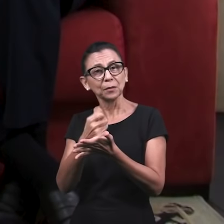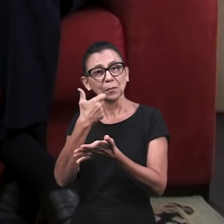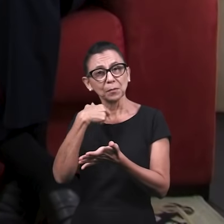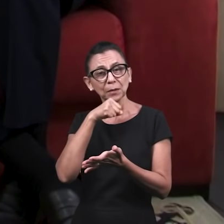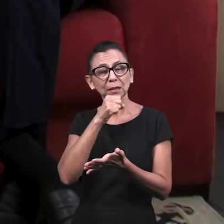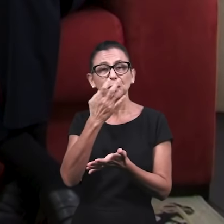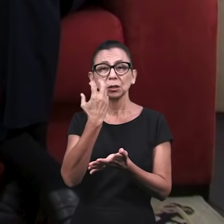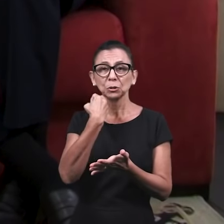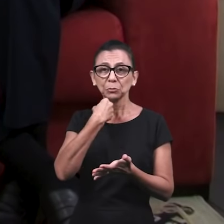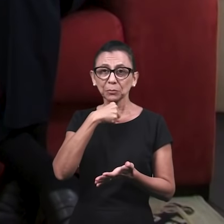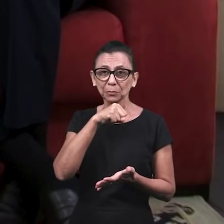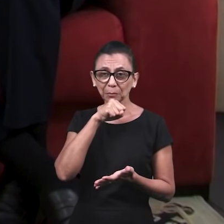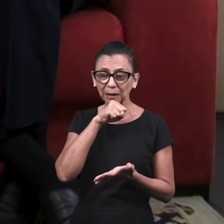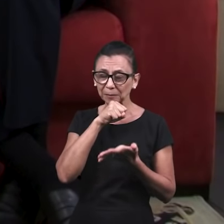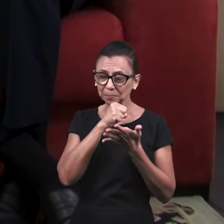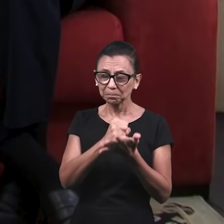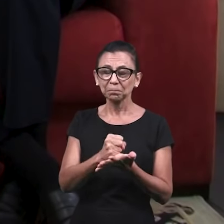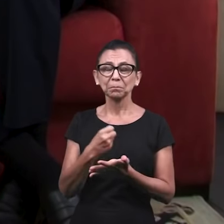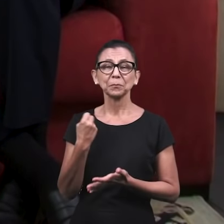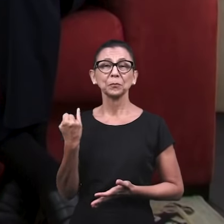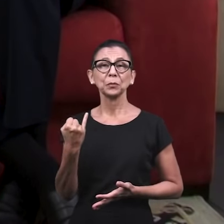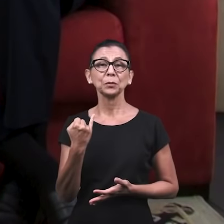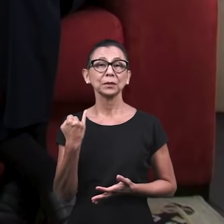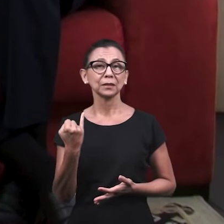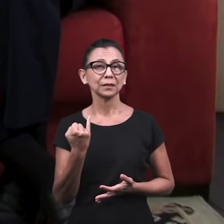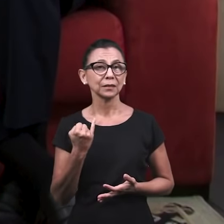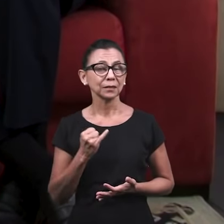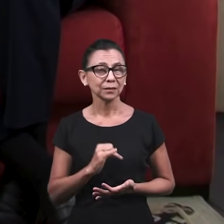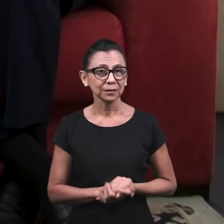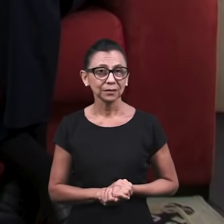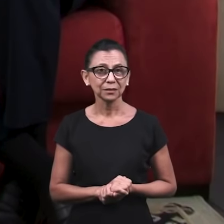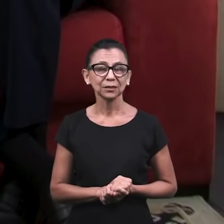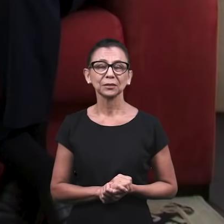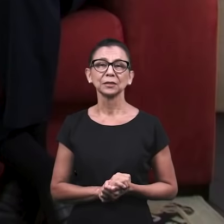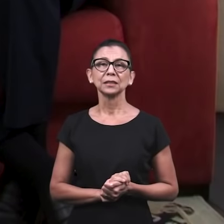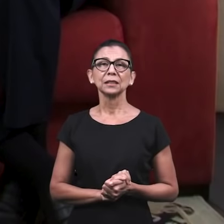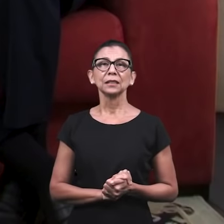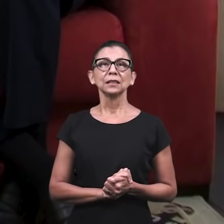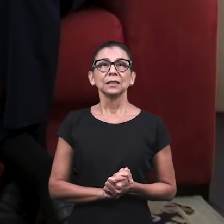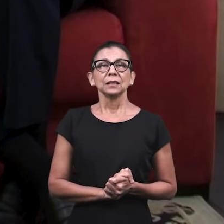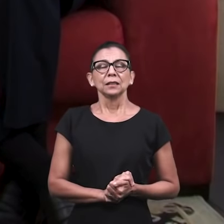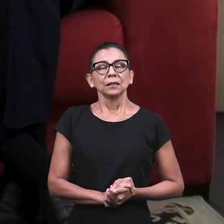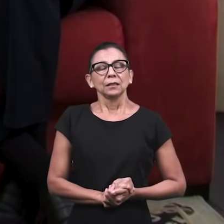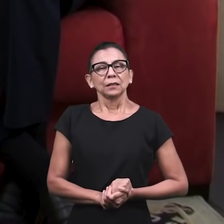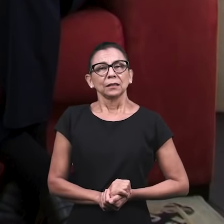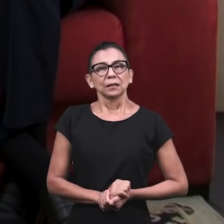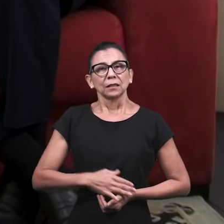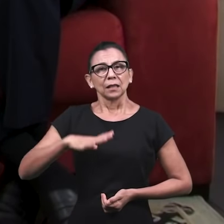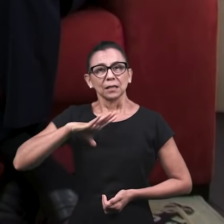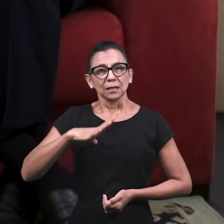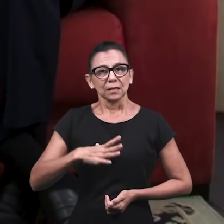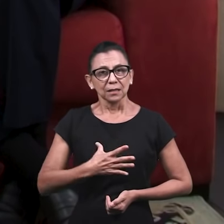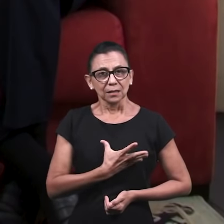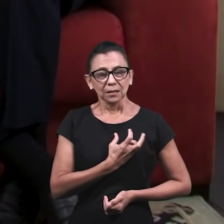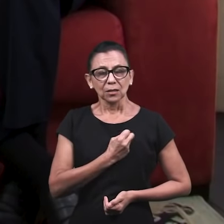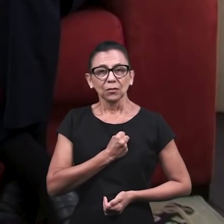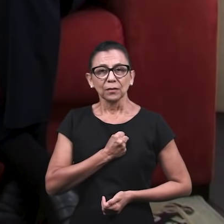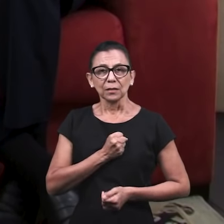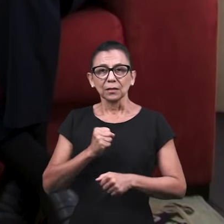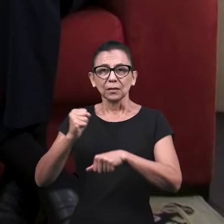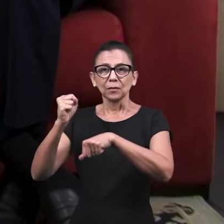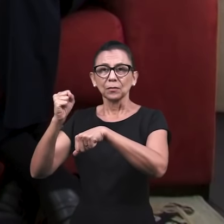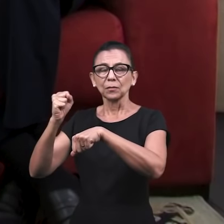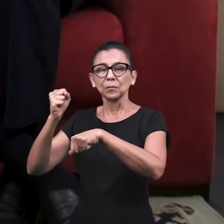a resposta muito bem colocada é que a salvação do Senhor na nossa vida, ela opera em nós